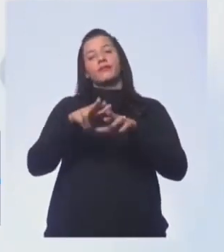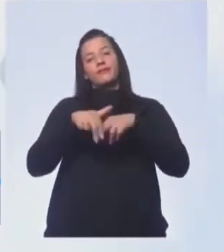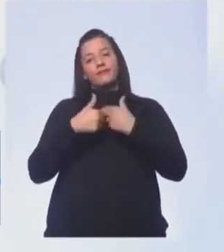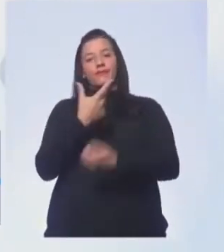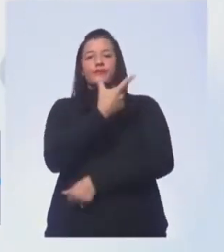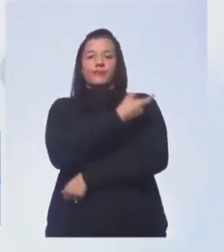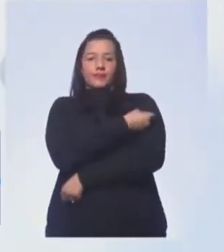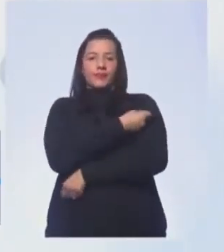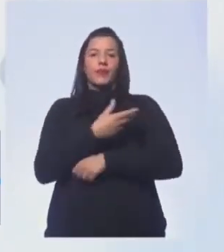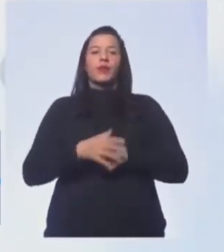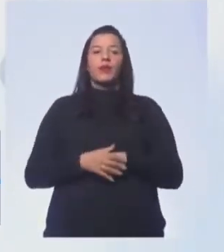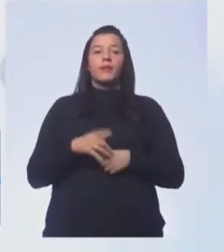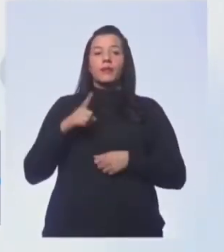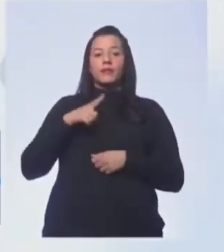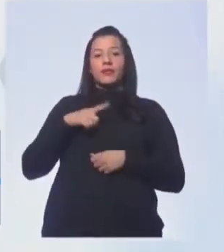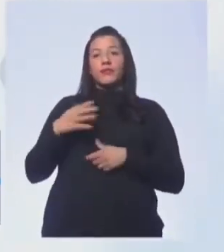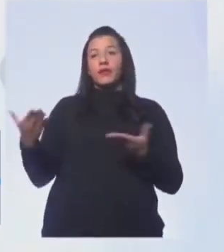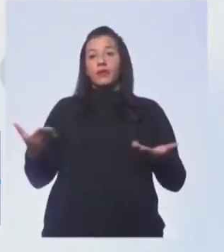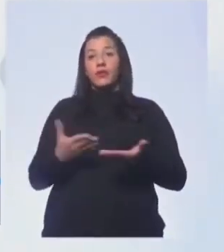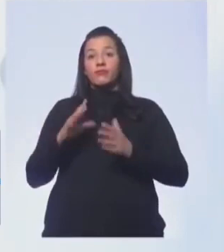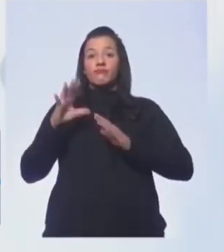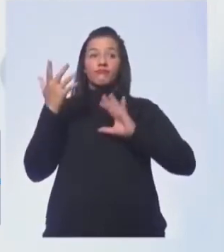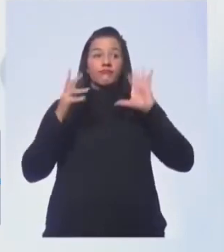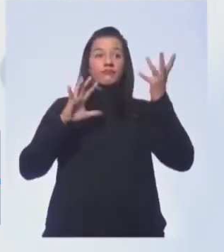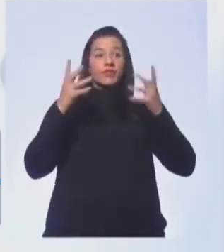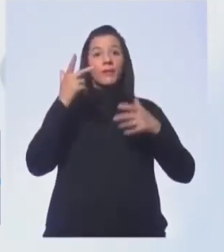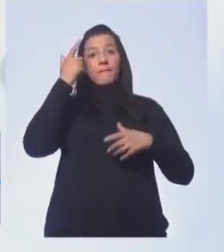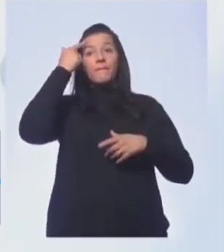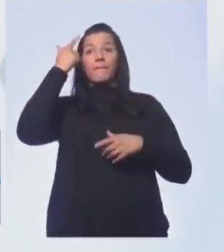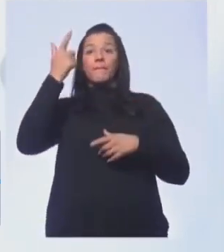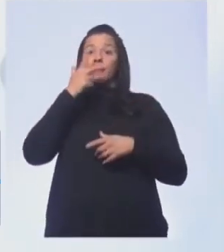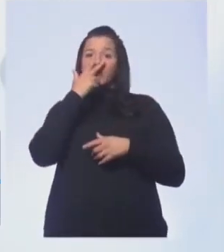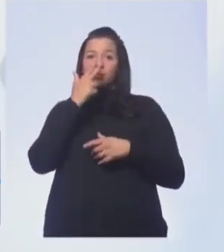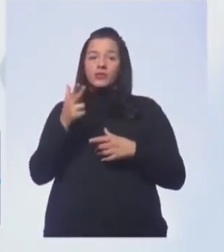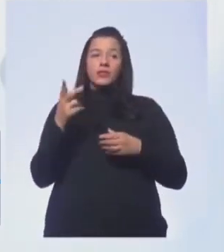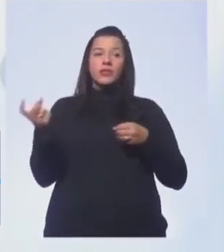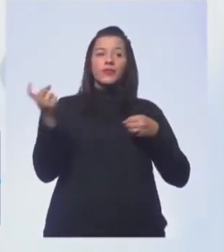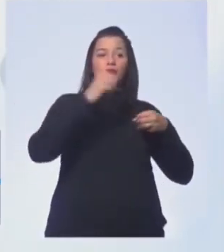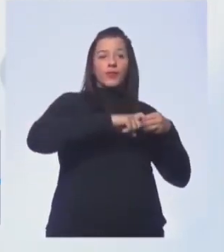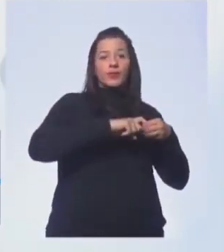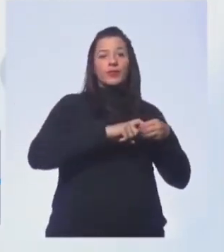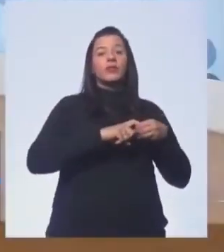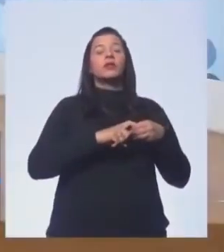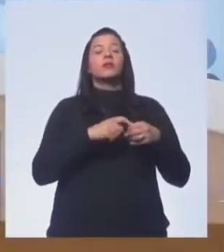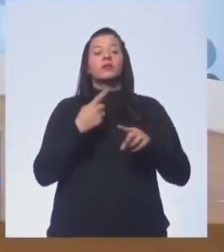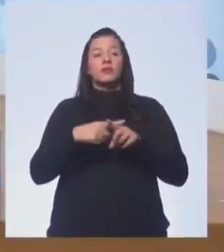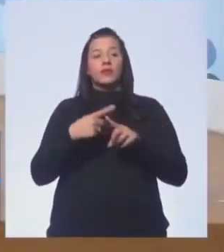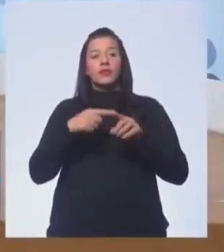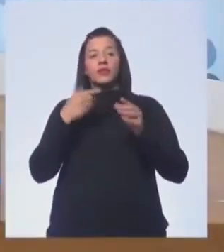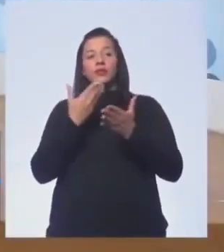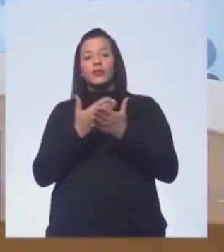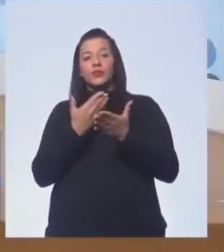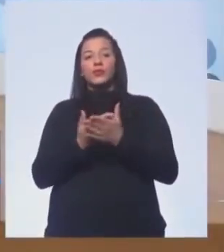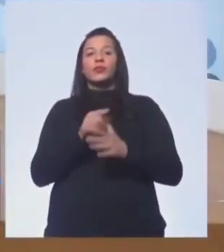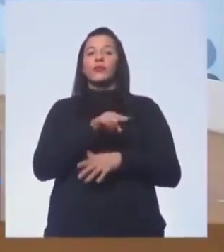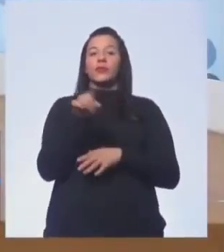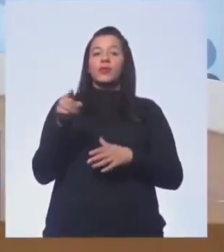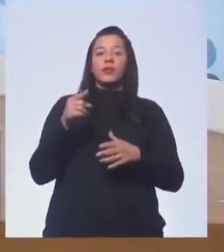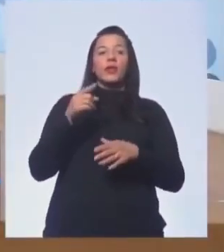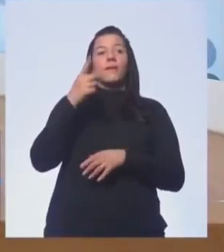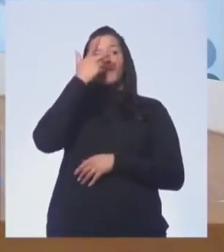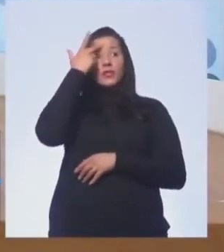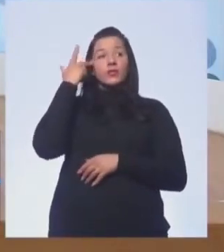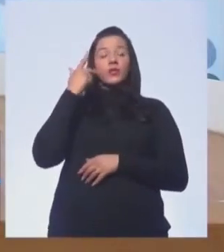Mas a gente teve aí casos recentes de doenças que pareciam erradicadas e voltaram, né? E um dos estudos que se fala é exatamente por pessoas que